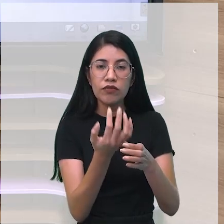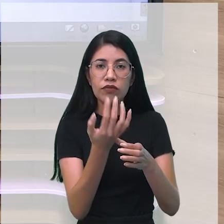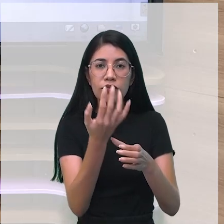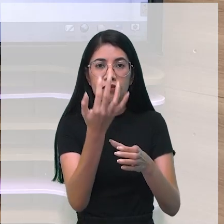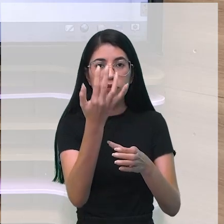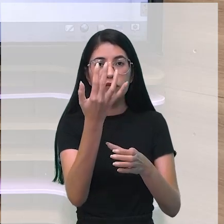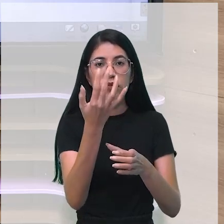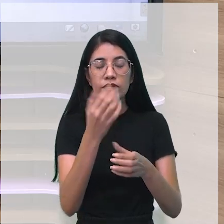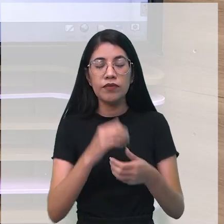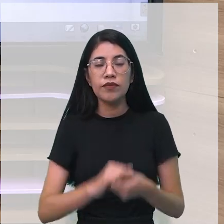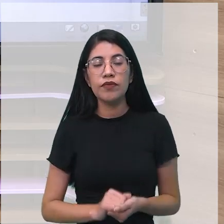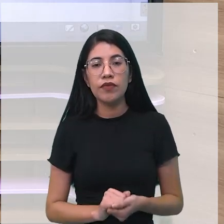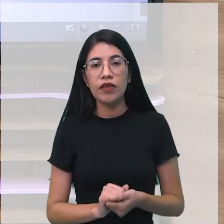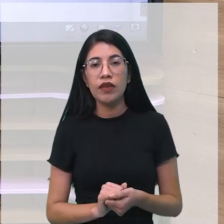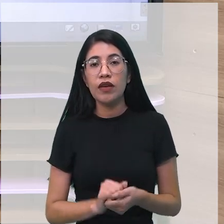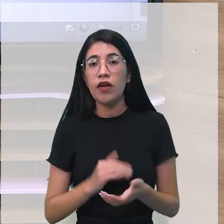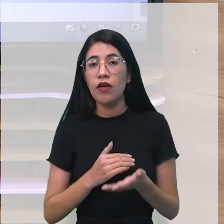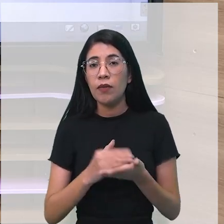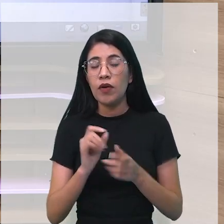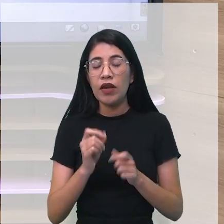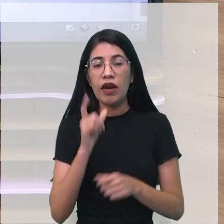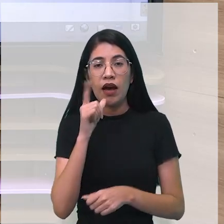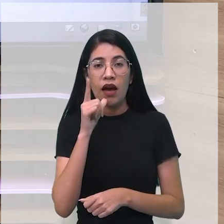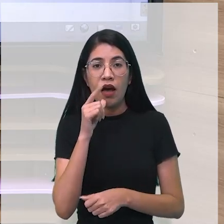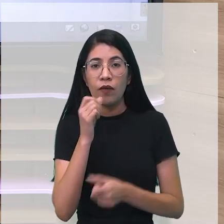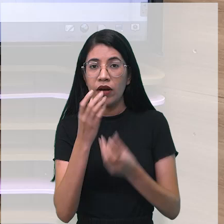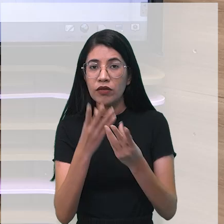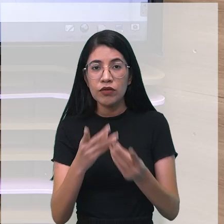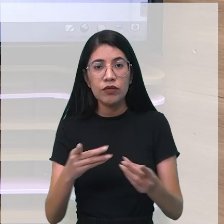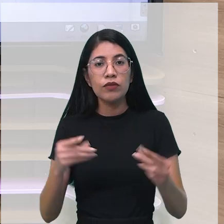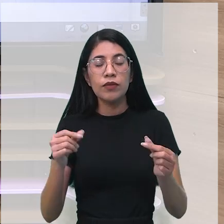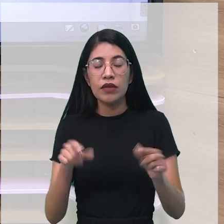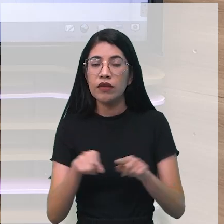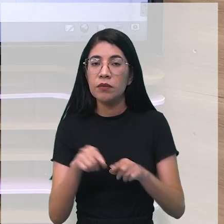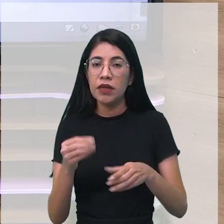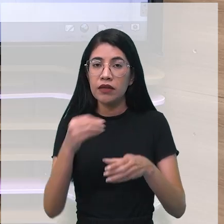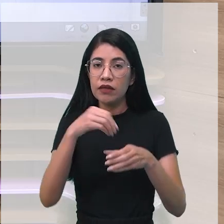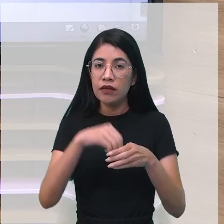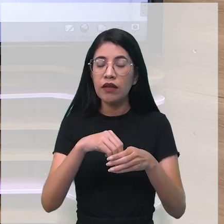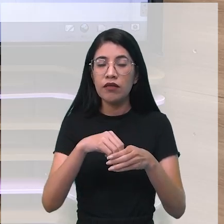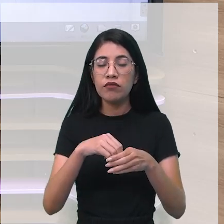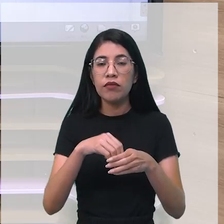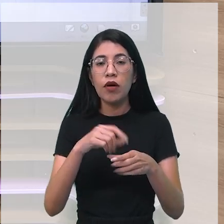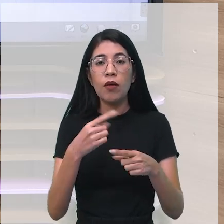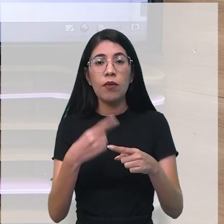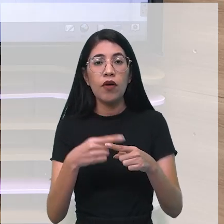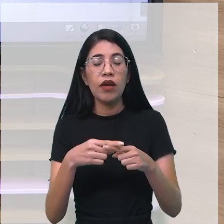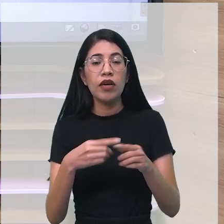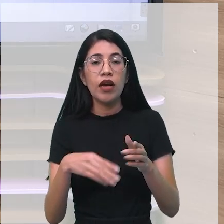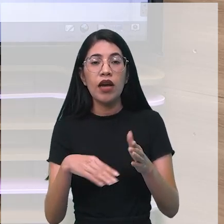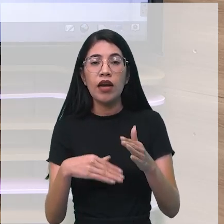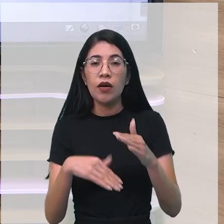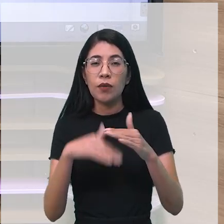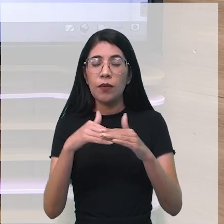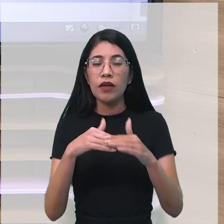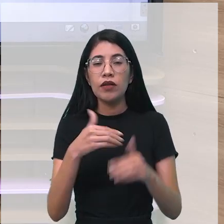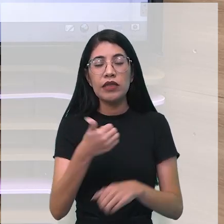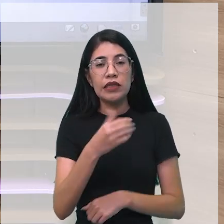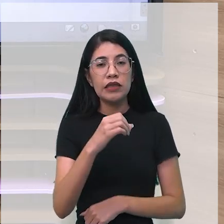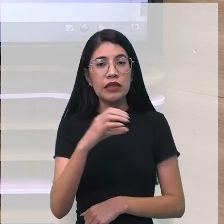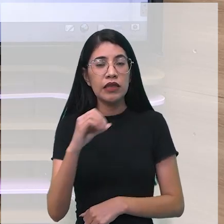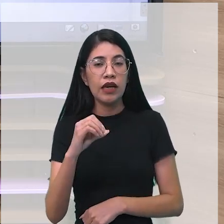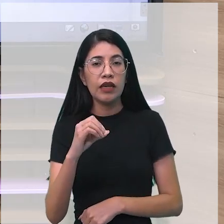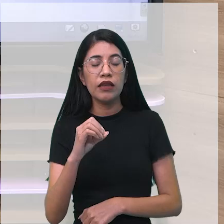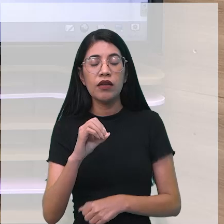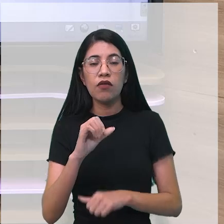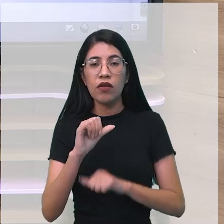evaporar vai chegar um ponto ali que não vai ter mais água dentro da panela por quê Porque ela chegou em 100º E aí